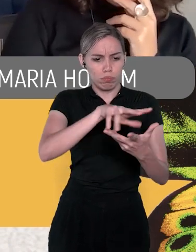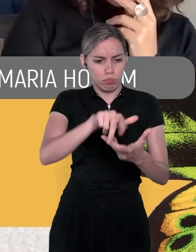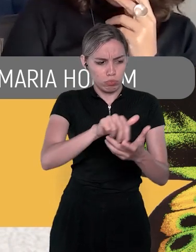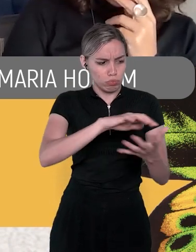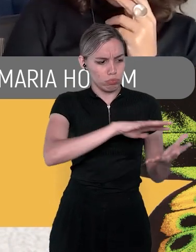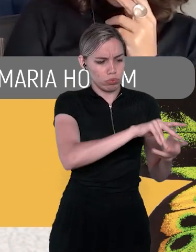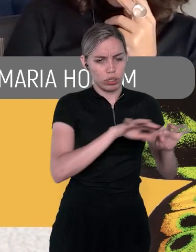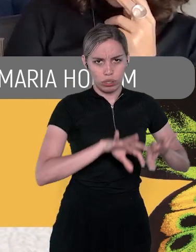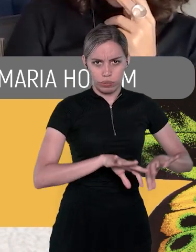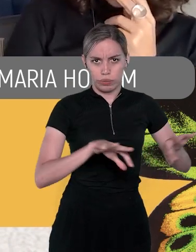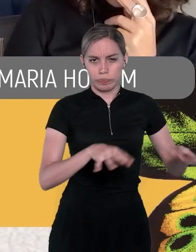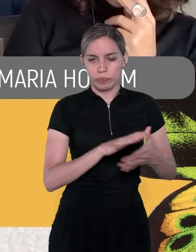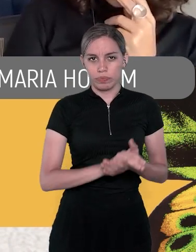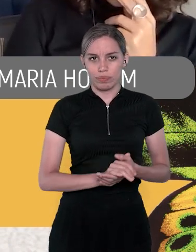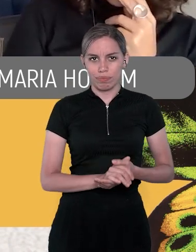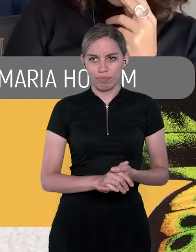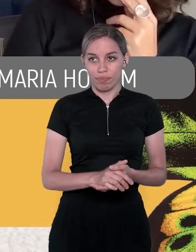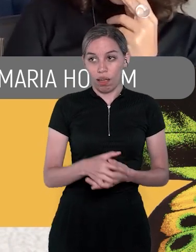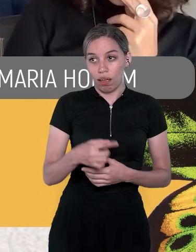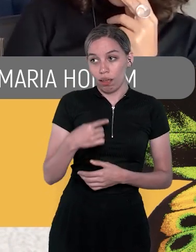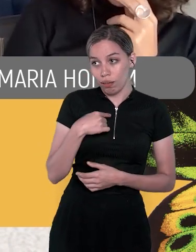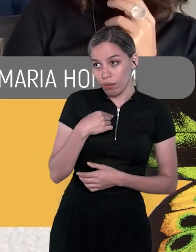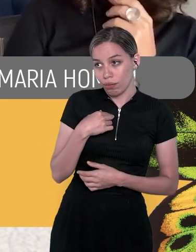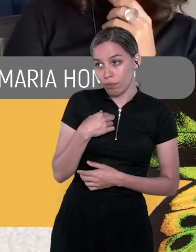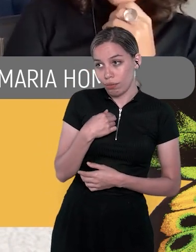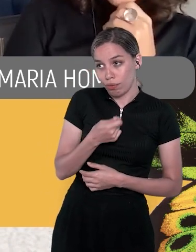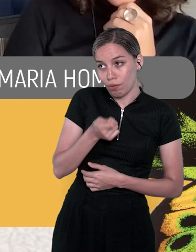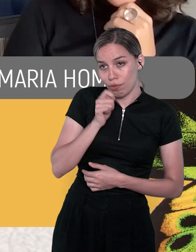né, compartimentadinho. E eu fumava maconha.